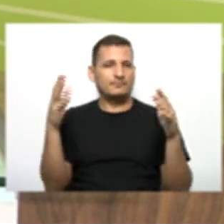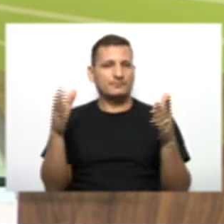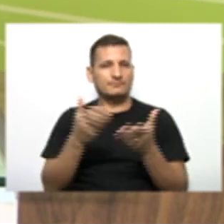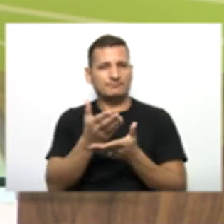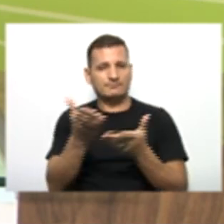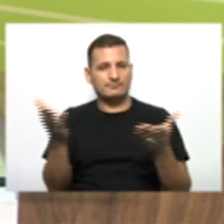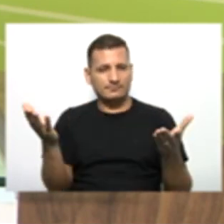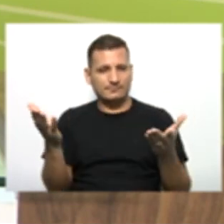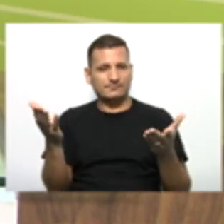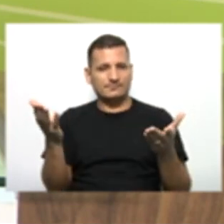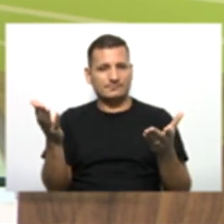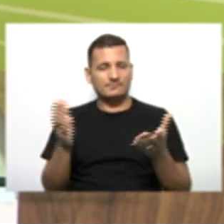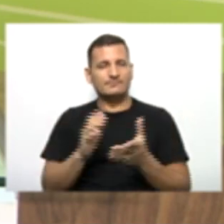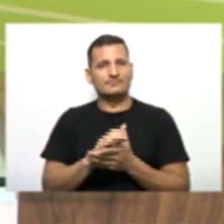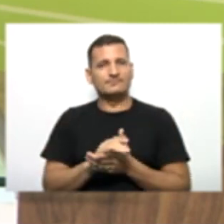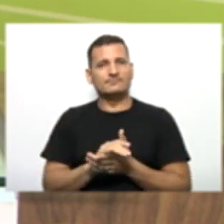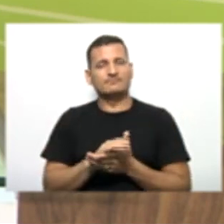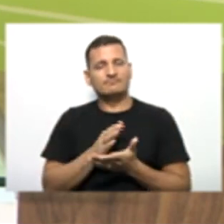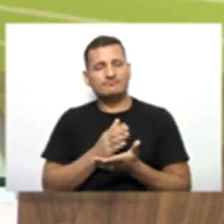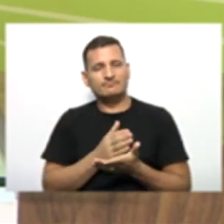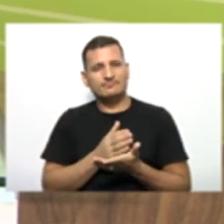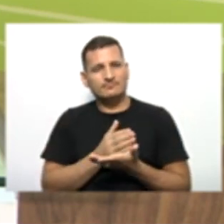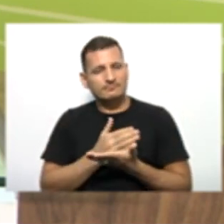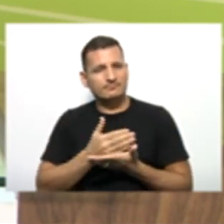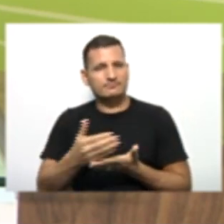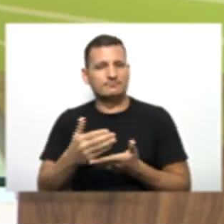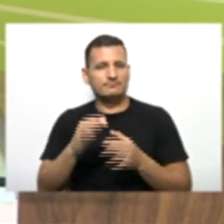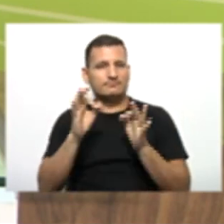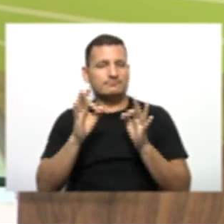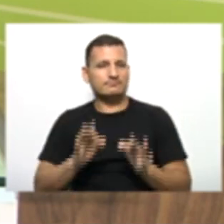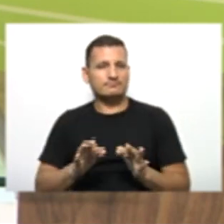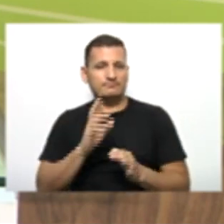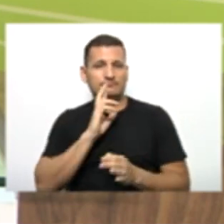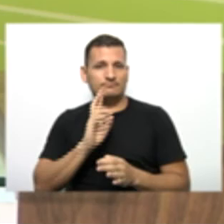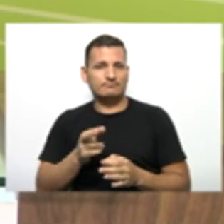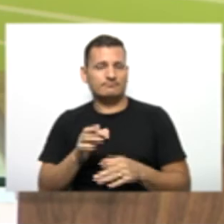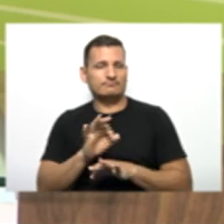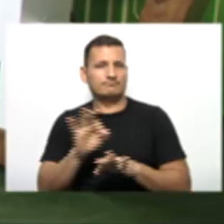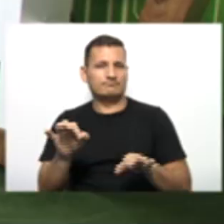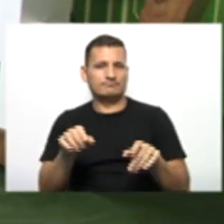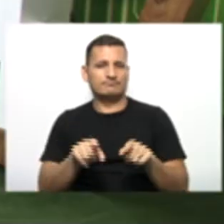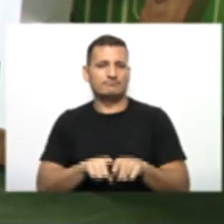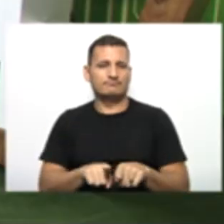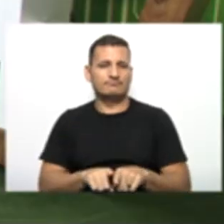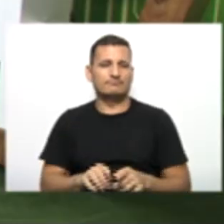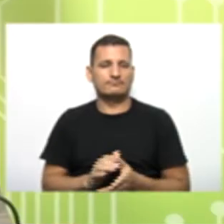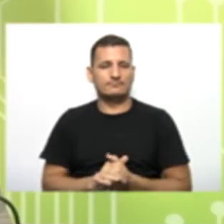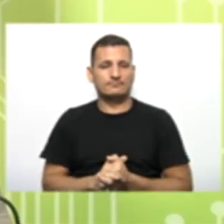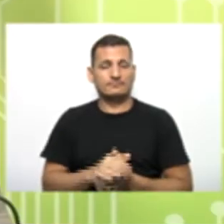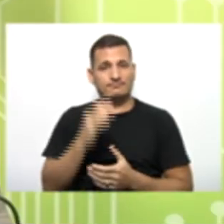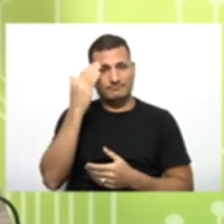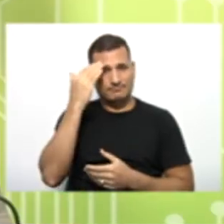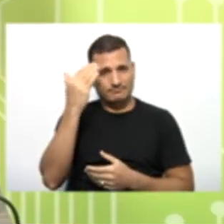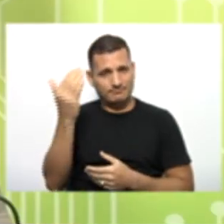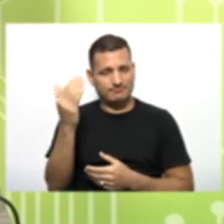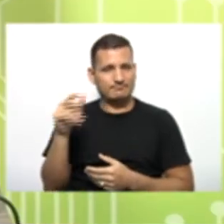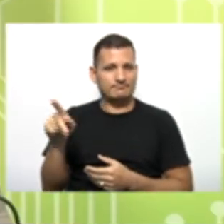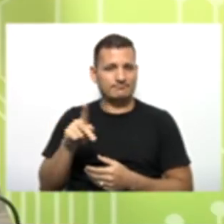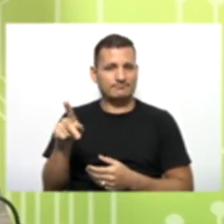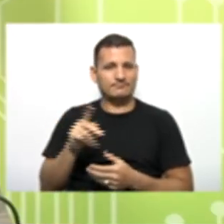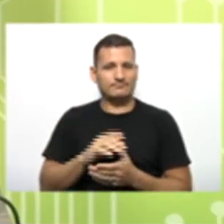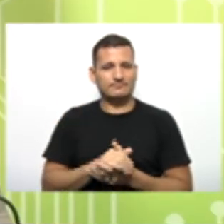pela iniciativa e com certeza os resultados vão ser ótimos. Isso aí, obrigado, professor, pelas